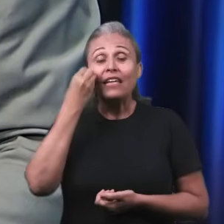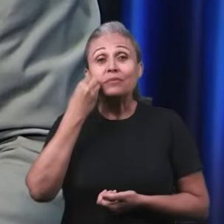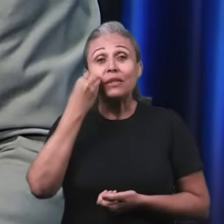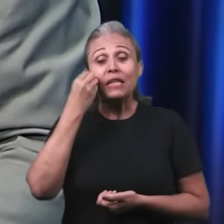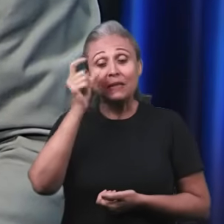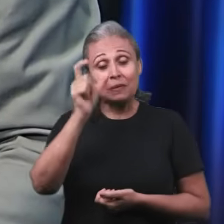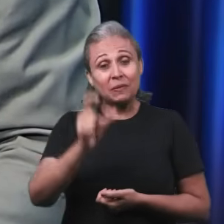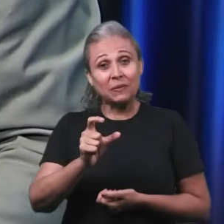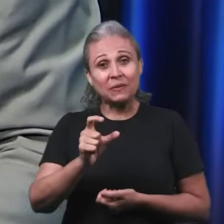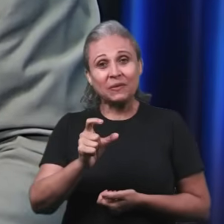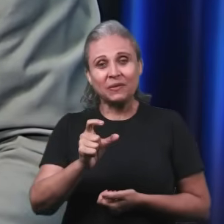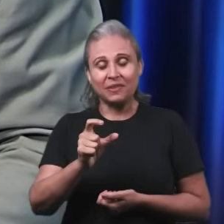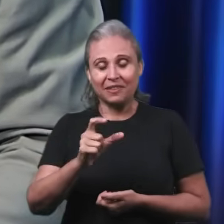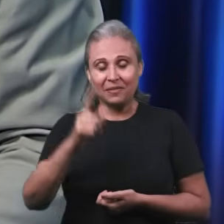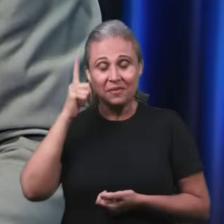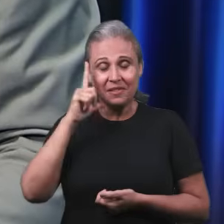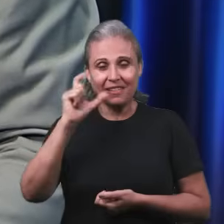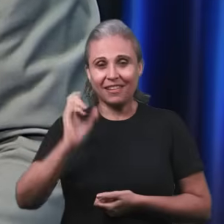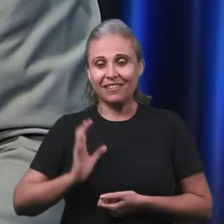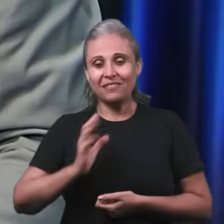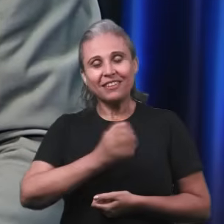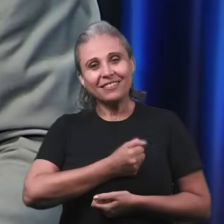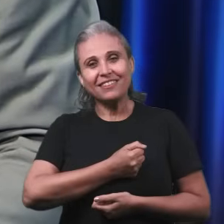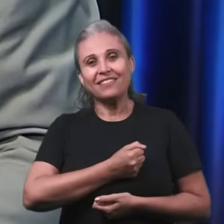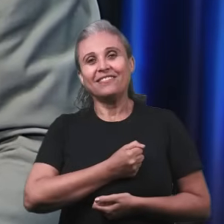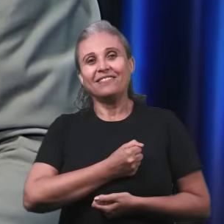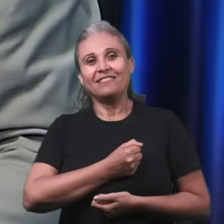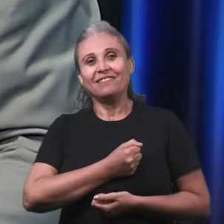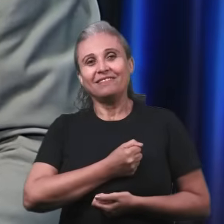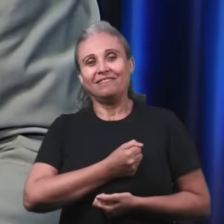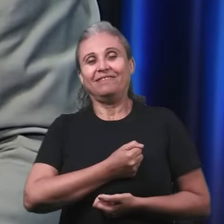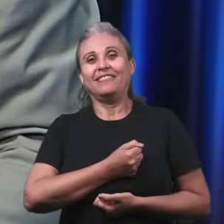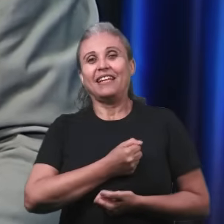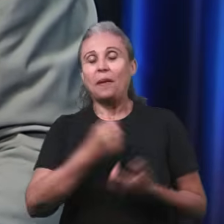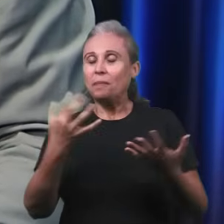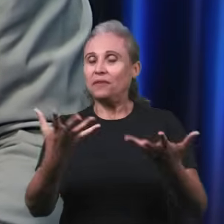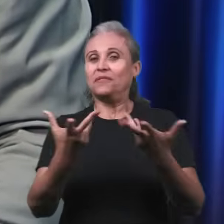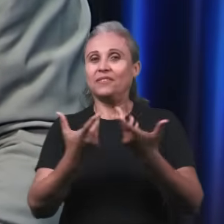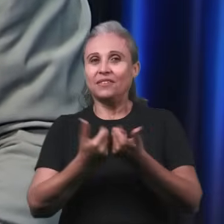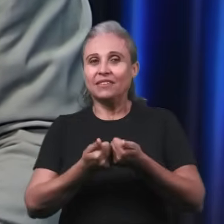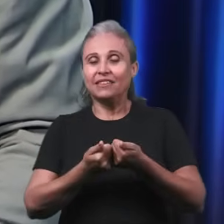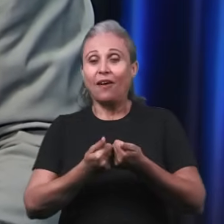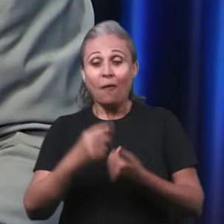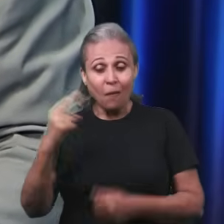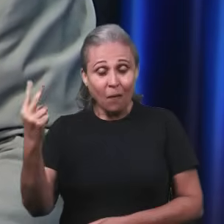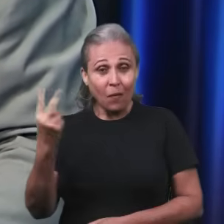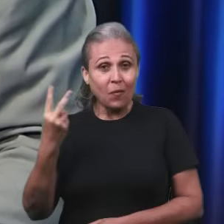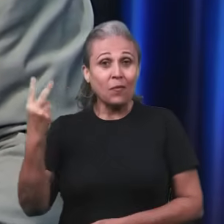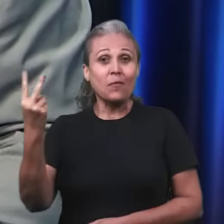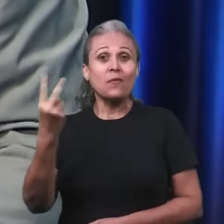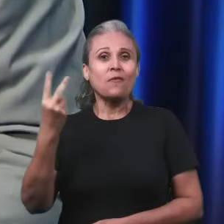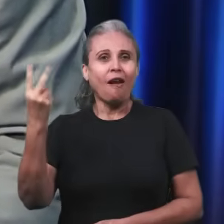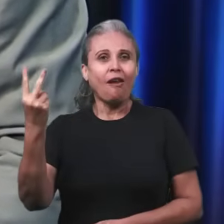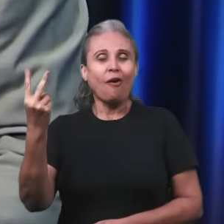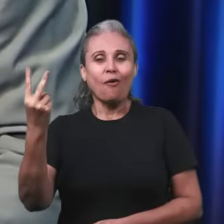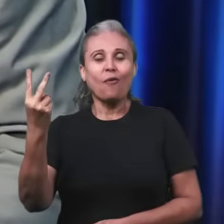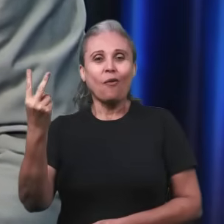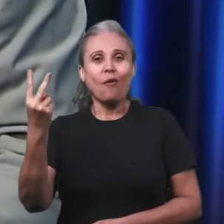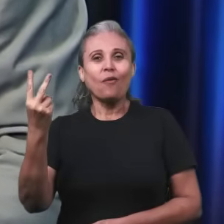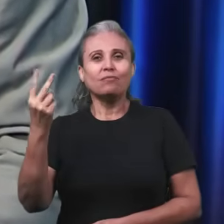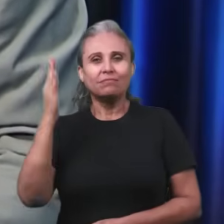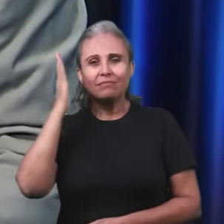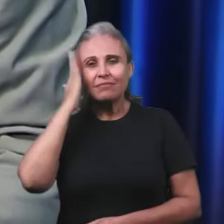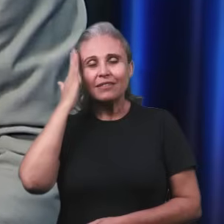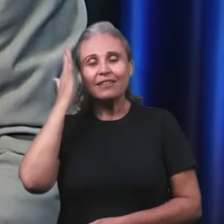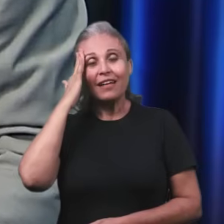salvo é assim, é maravilhosa, né? Porque o valor, quem sabe, é quem viu como era antes e